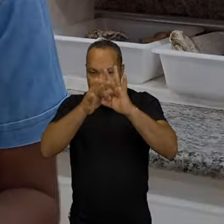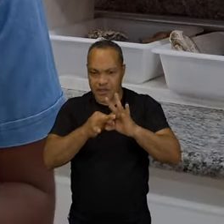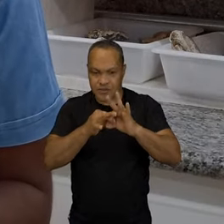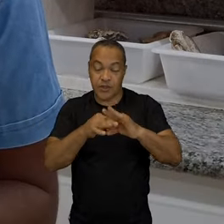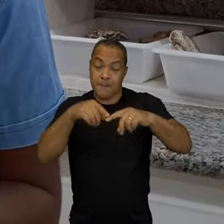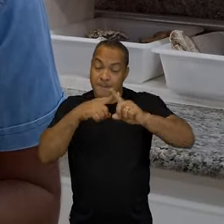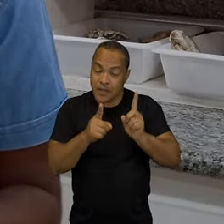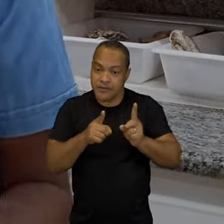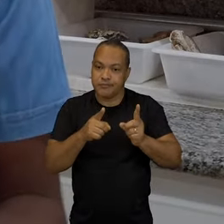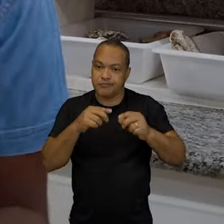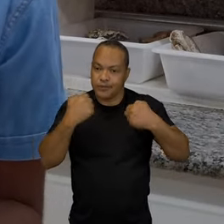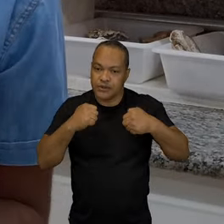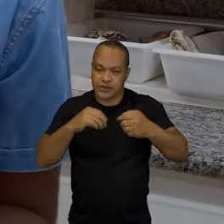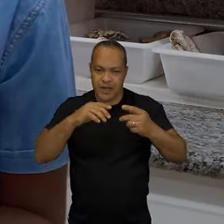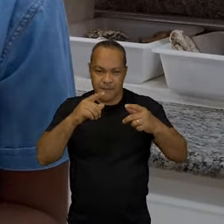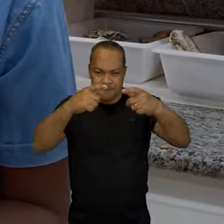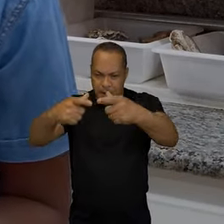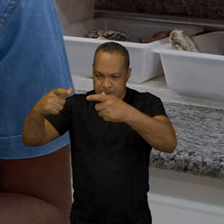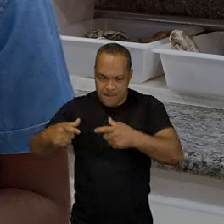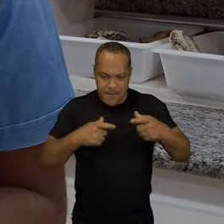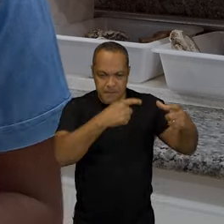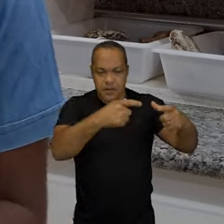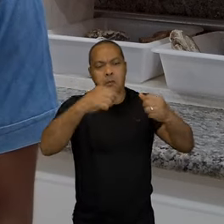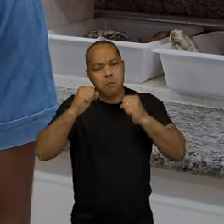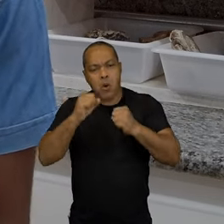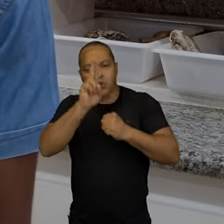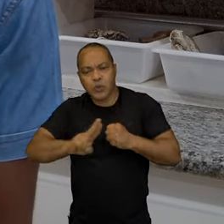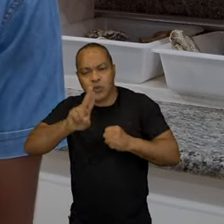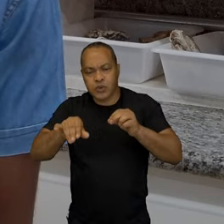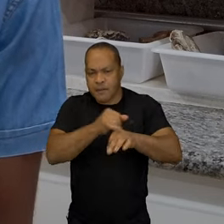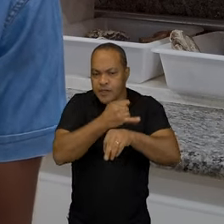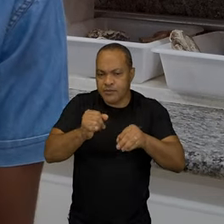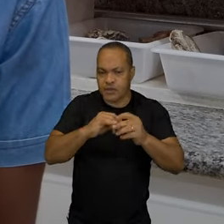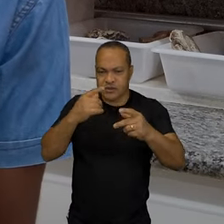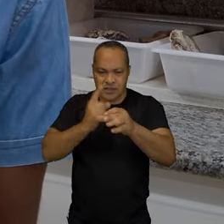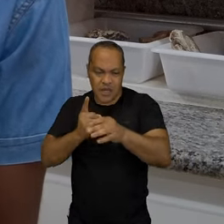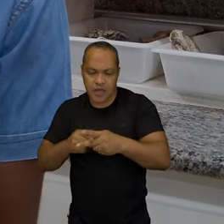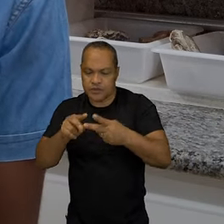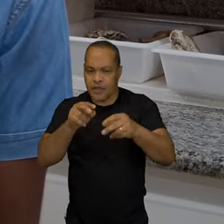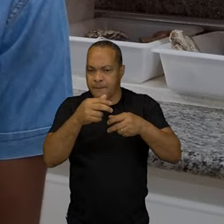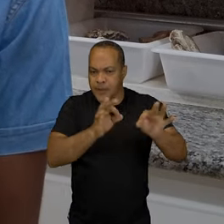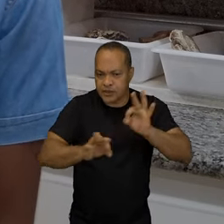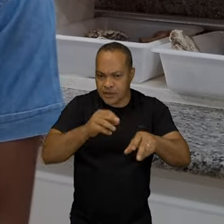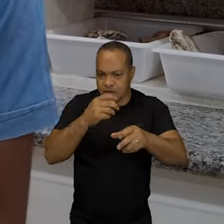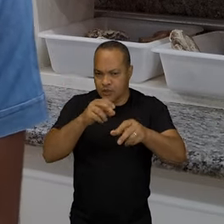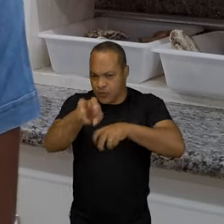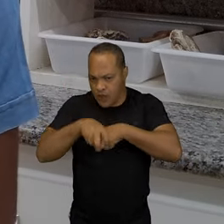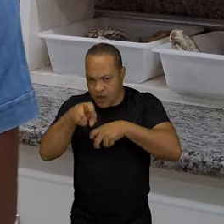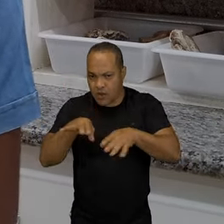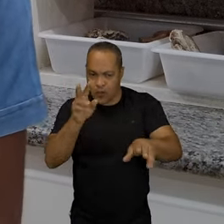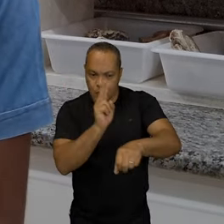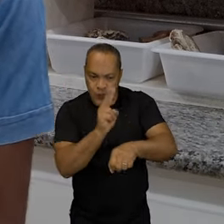hidrográficas. Então, essas várias bacias, elas podem ser úteis para planejamento urbano, planejamento rural, projetos